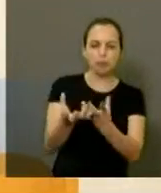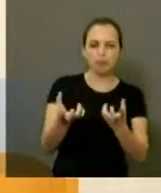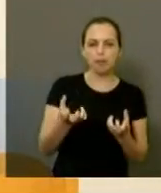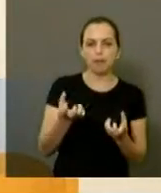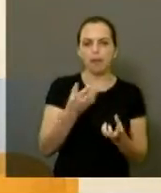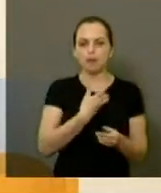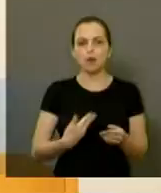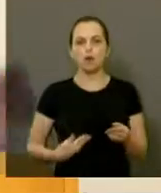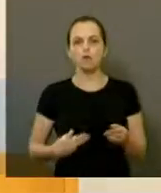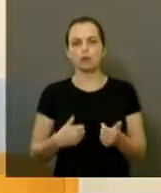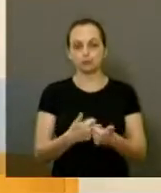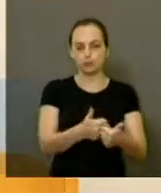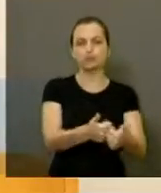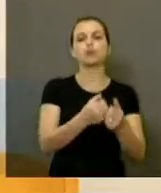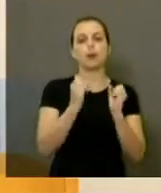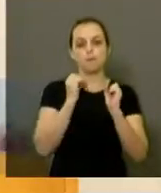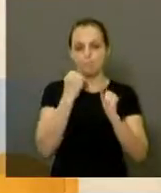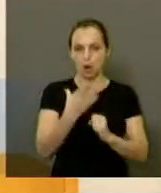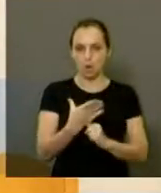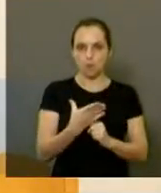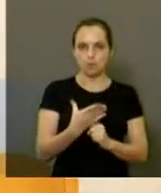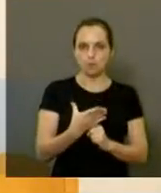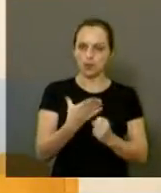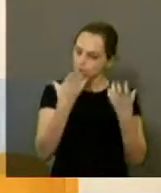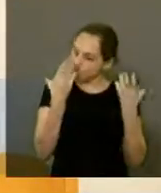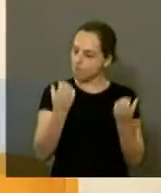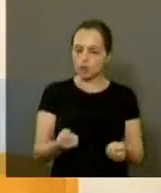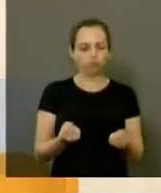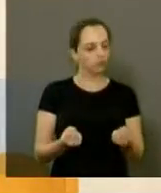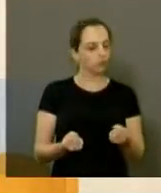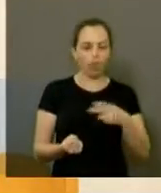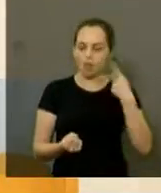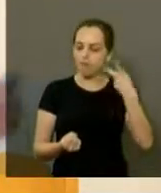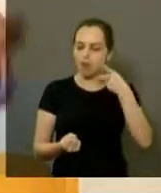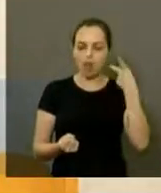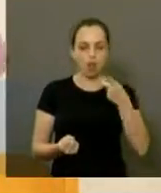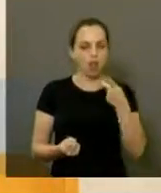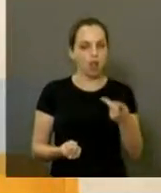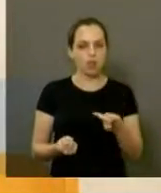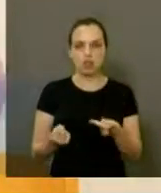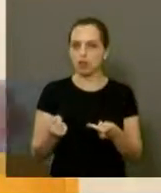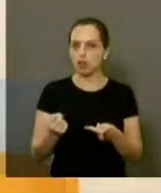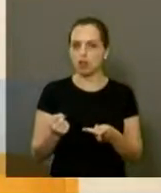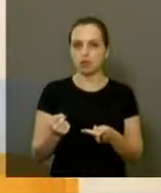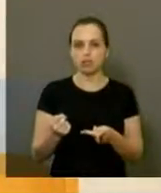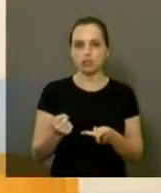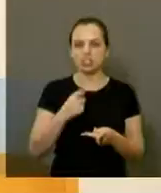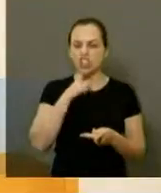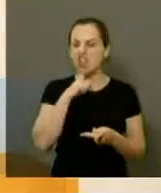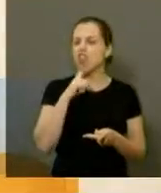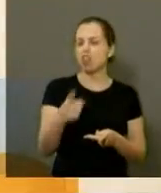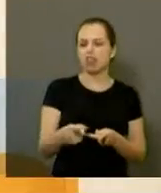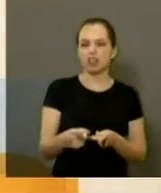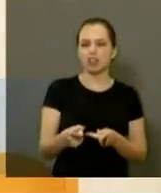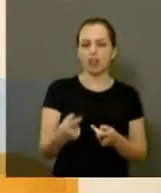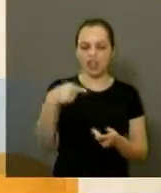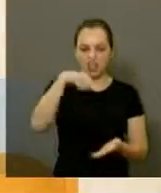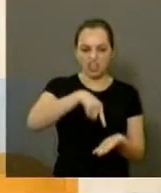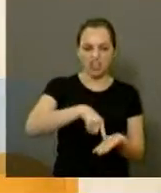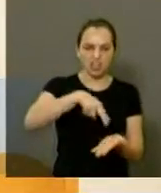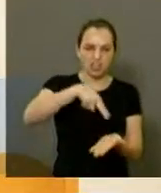bem. E não vou admitir que nenhum vereador se sinta no direito de fazer nesta